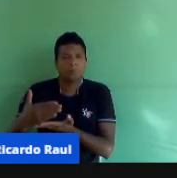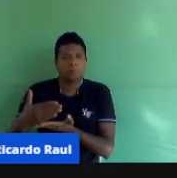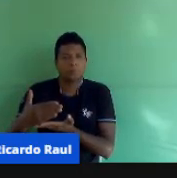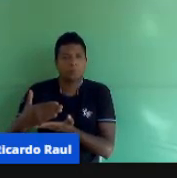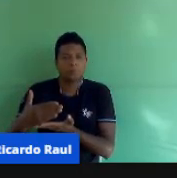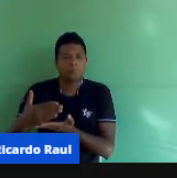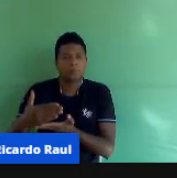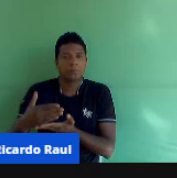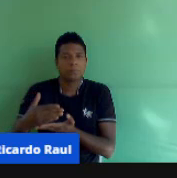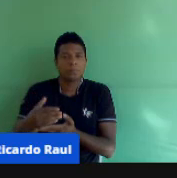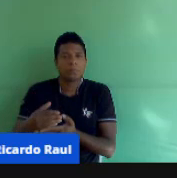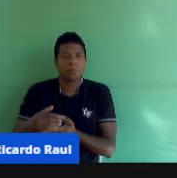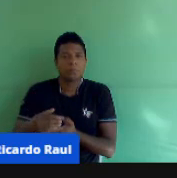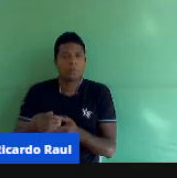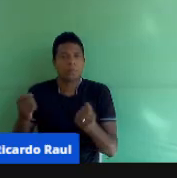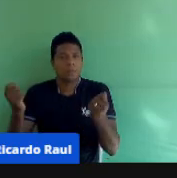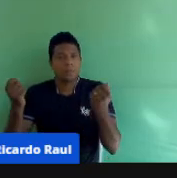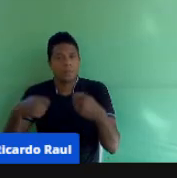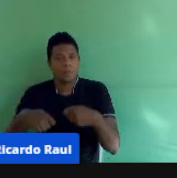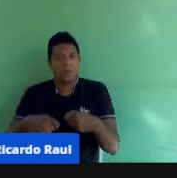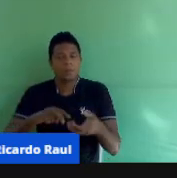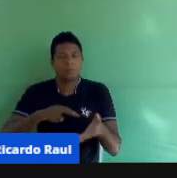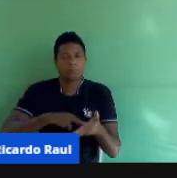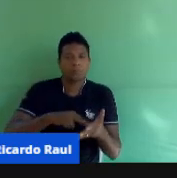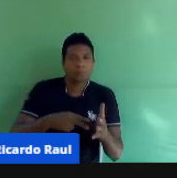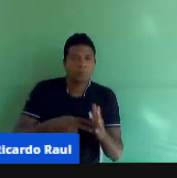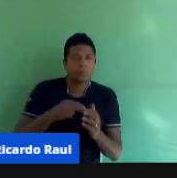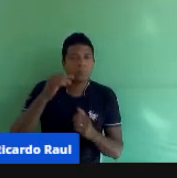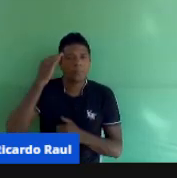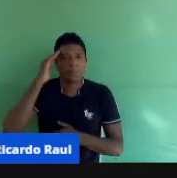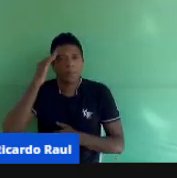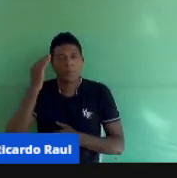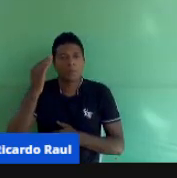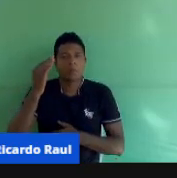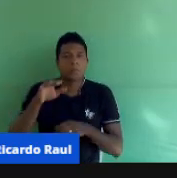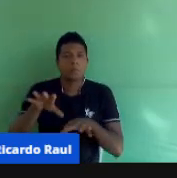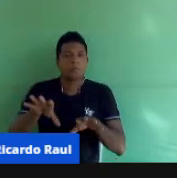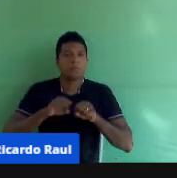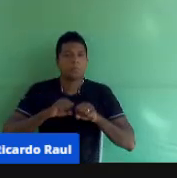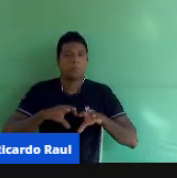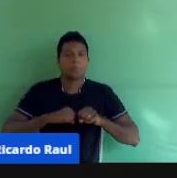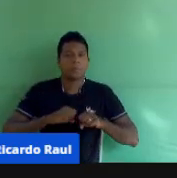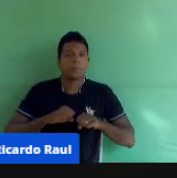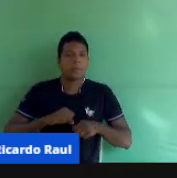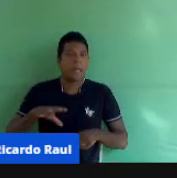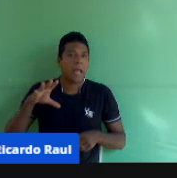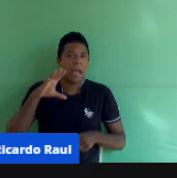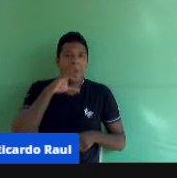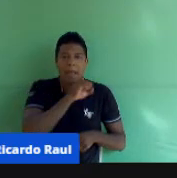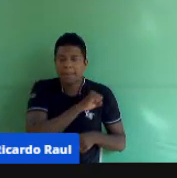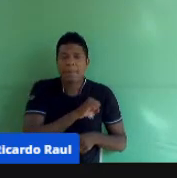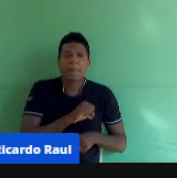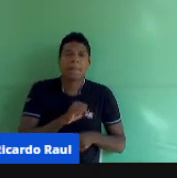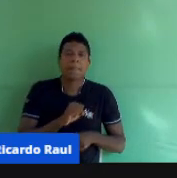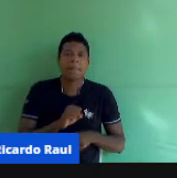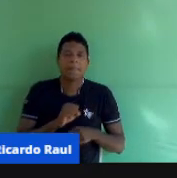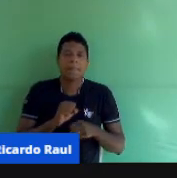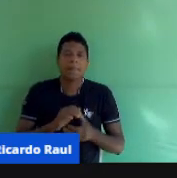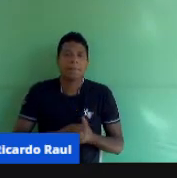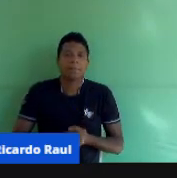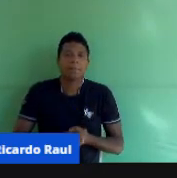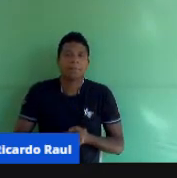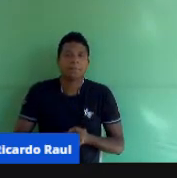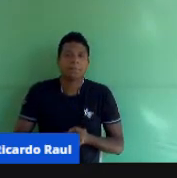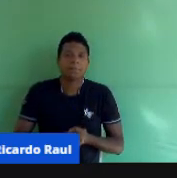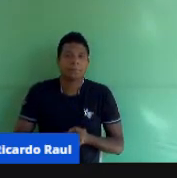nossa capacidade interpretativa, que não se adquire do dia para a noite, vai se adquirir com aqueles elementos